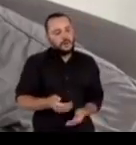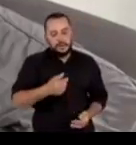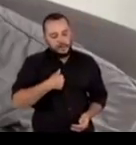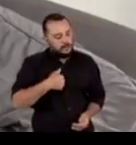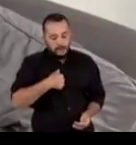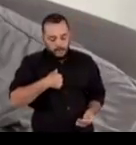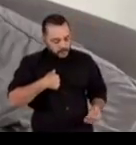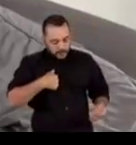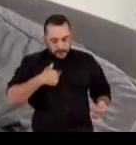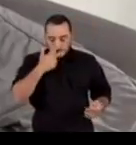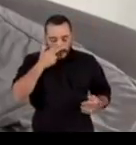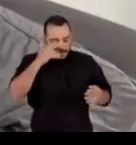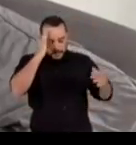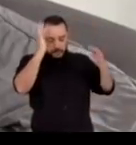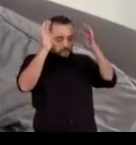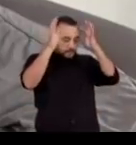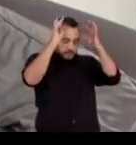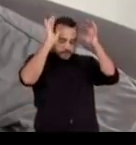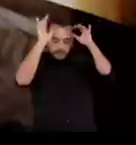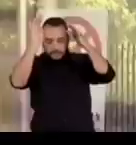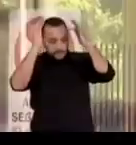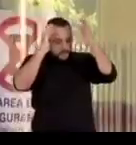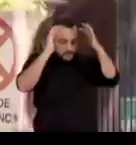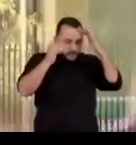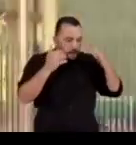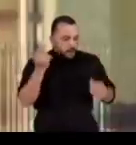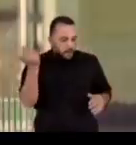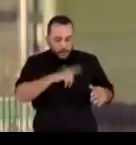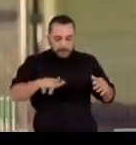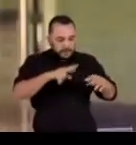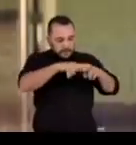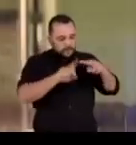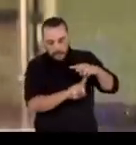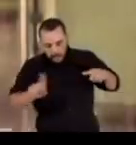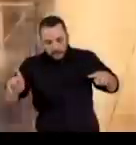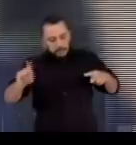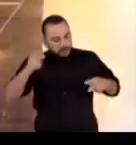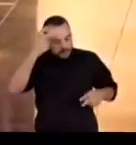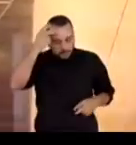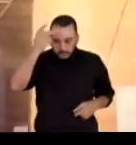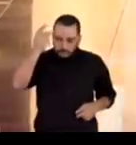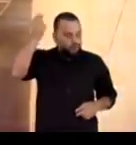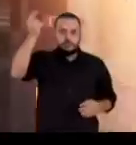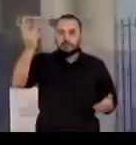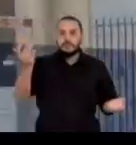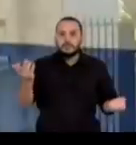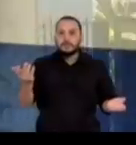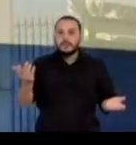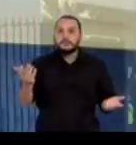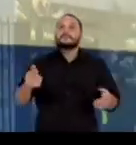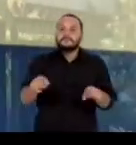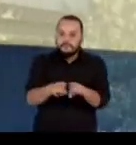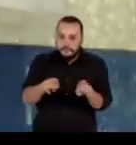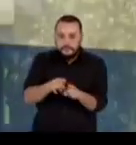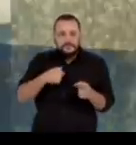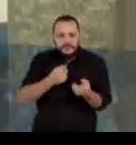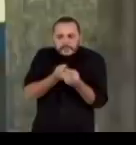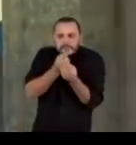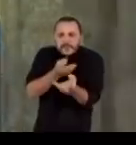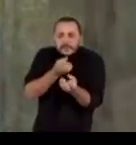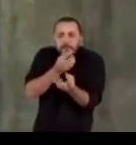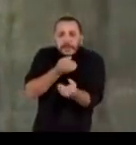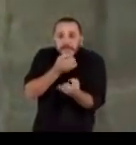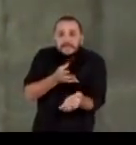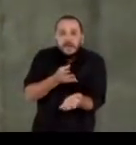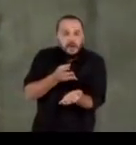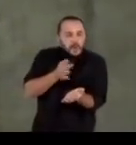Não caiu. Tem hora que eu não acredito que eu estou na rua. Apesar da ausência de dados oficiais sobre as prisões provocadas por erros